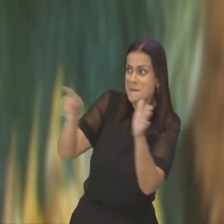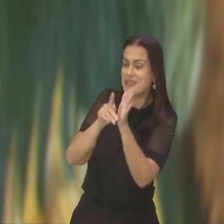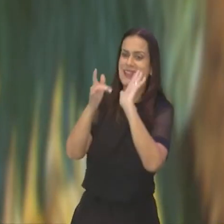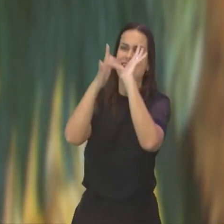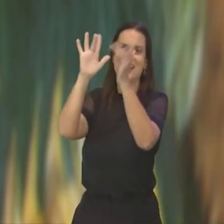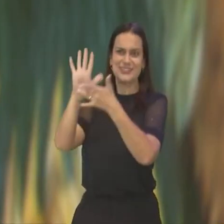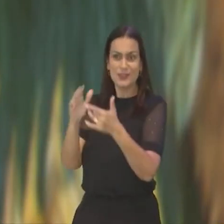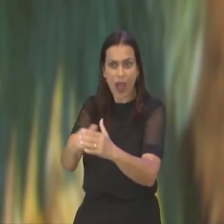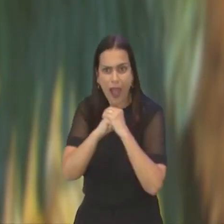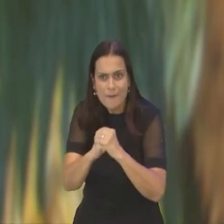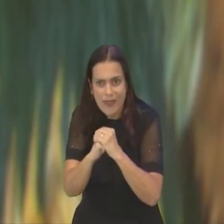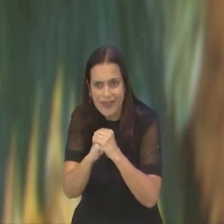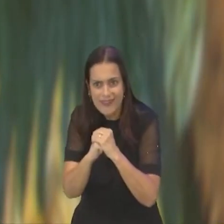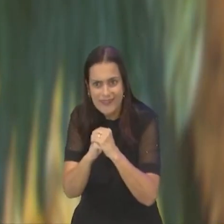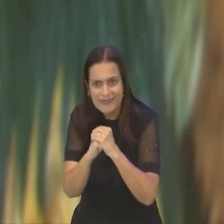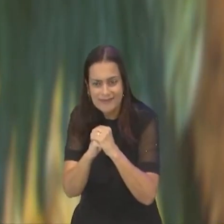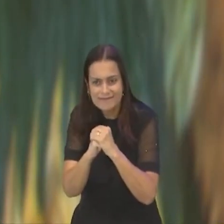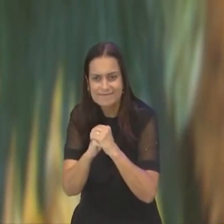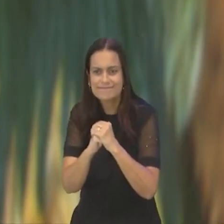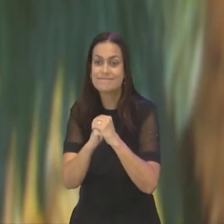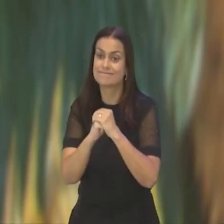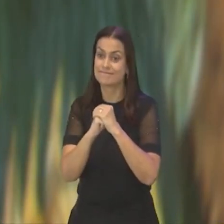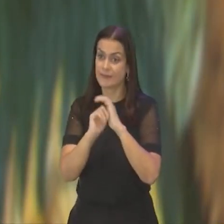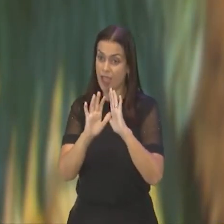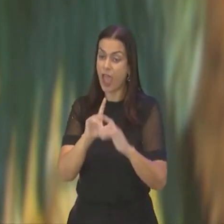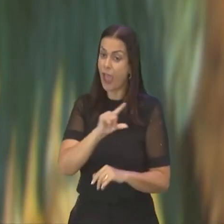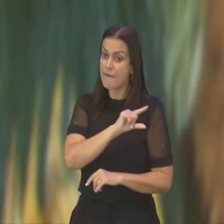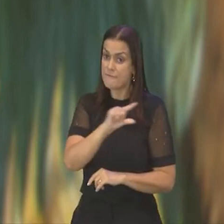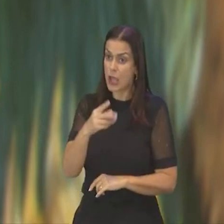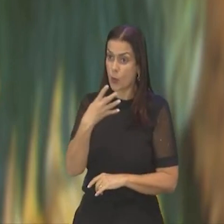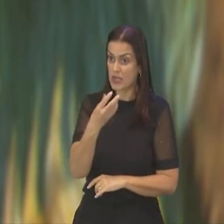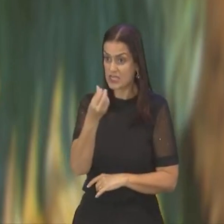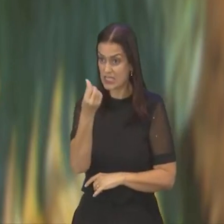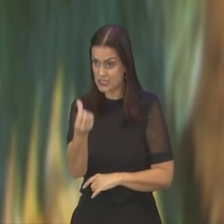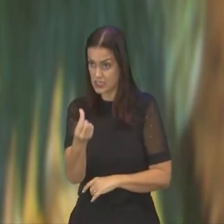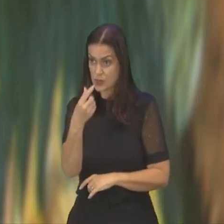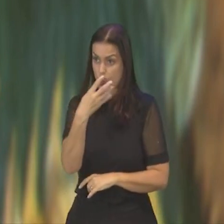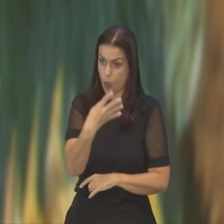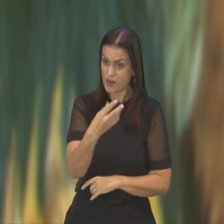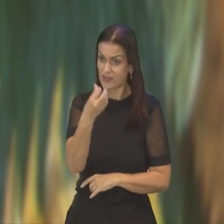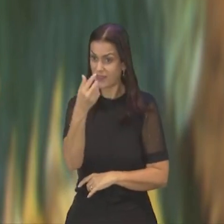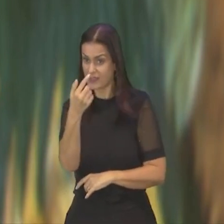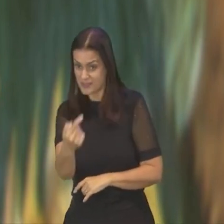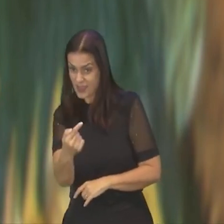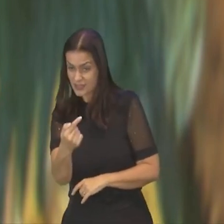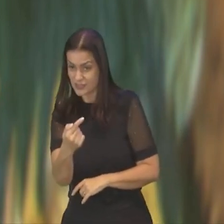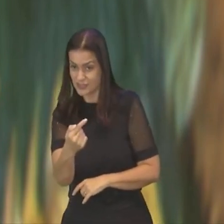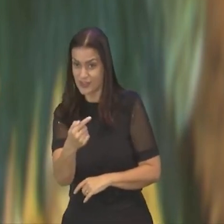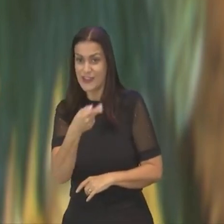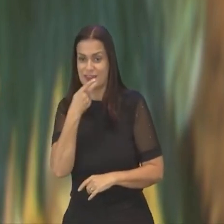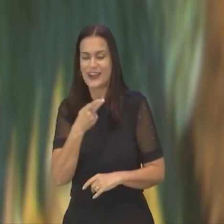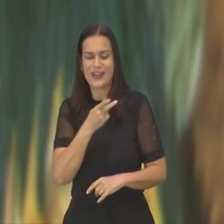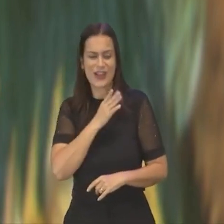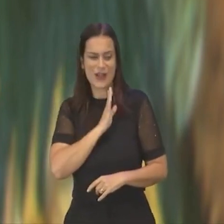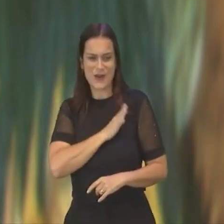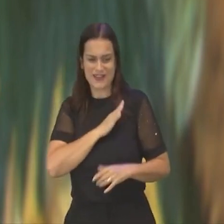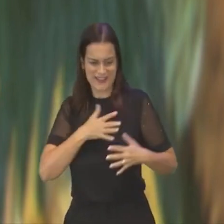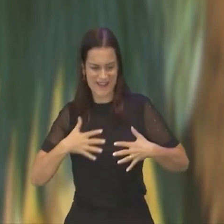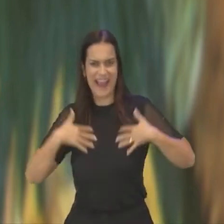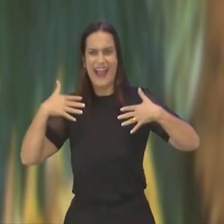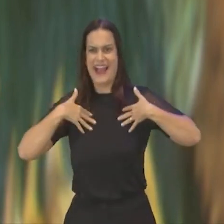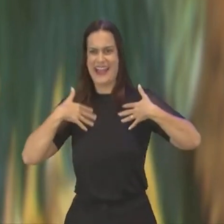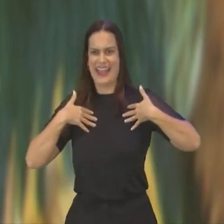a Cristo. Os versos 46 e 47 nós encontramos assim: com alegria e singeleza de